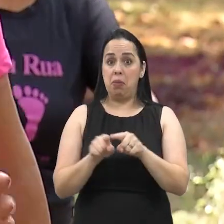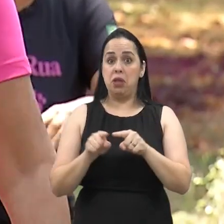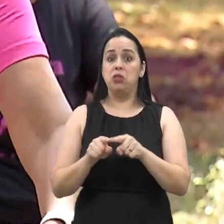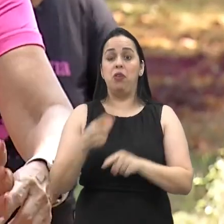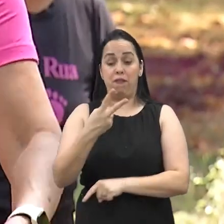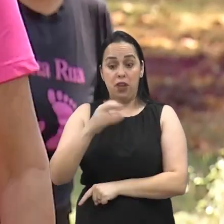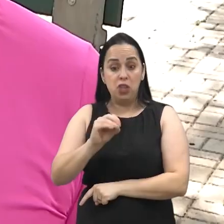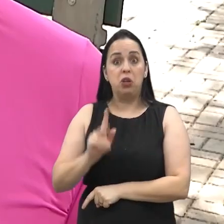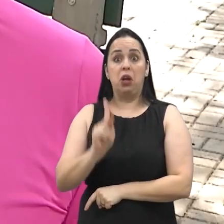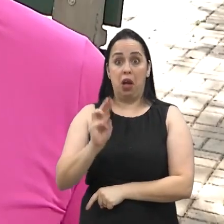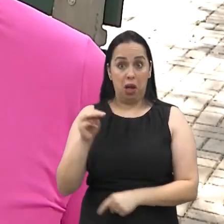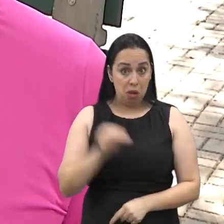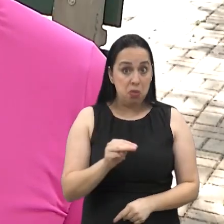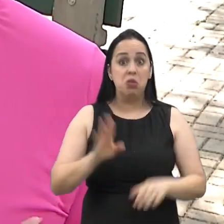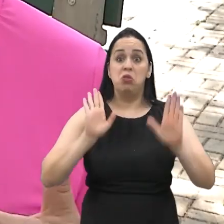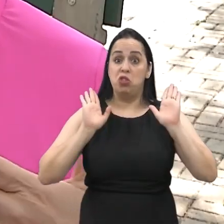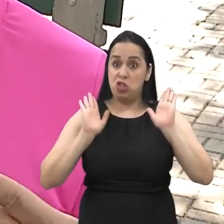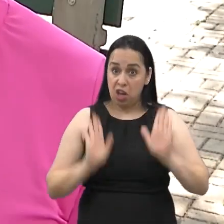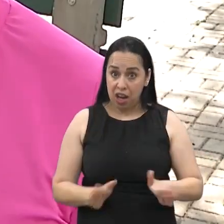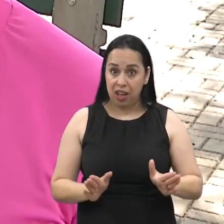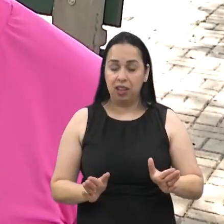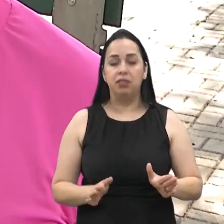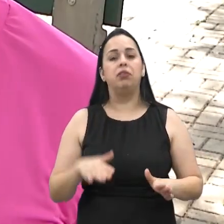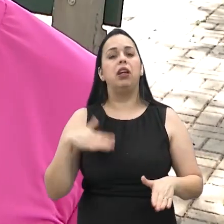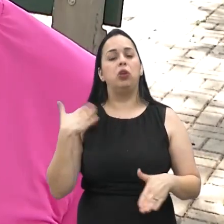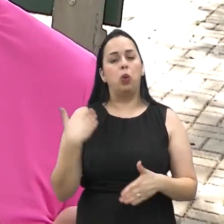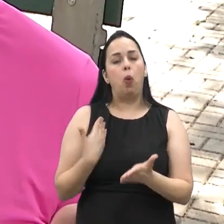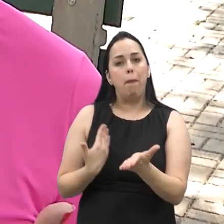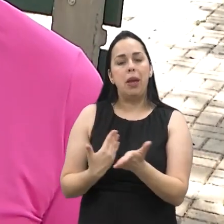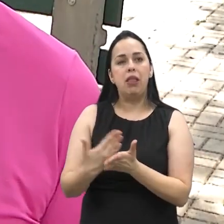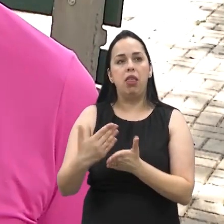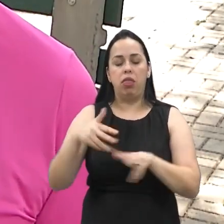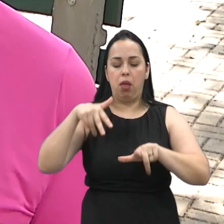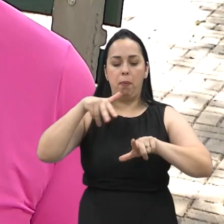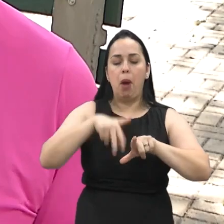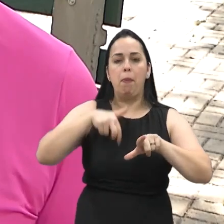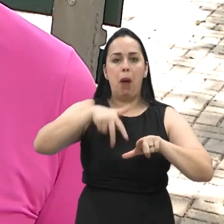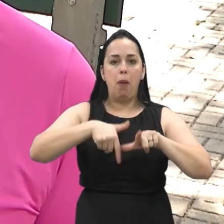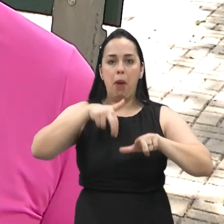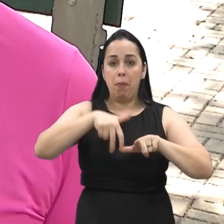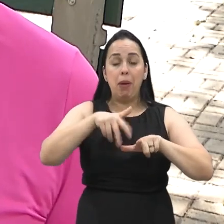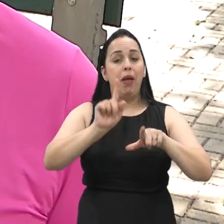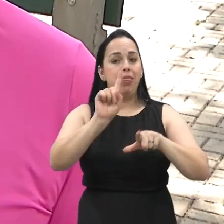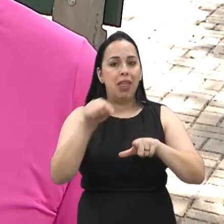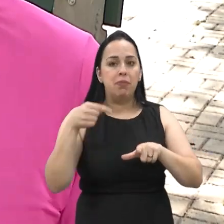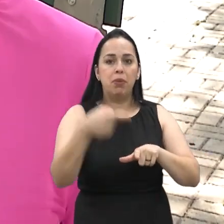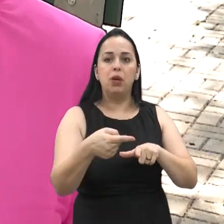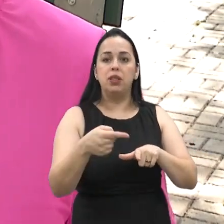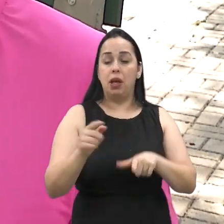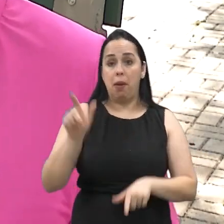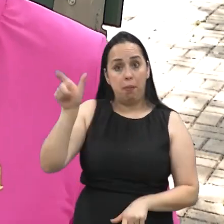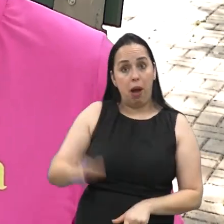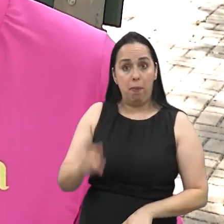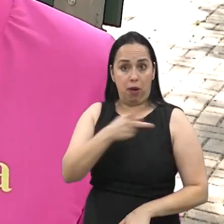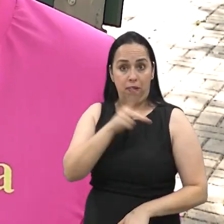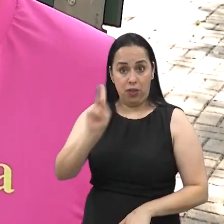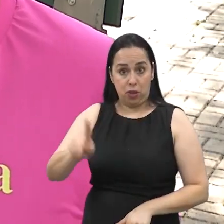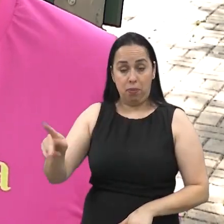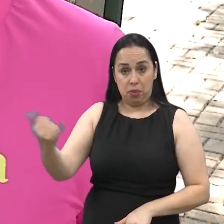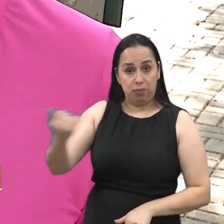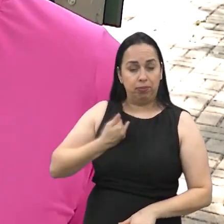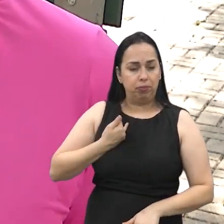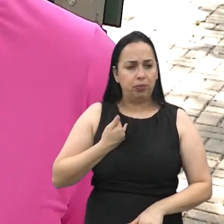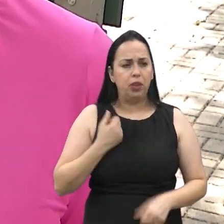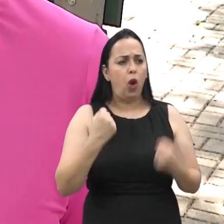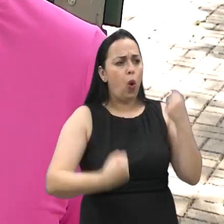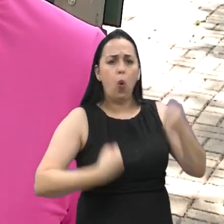uma maratona. Foi assim aos poucos, na esteira, caminhando, dando um trotinho, até que uma professora veio e falou para mim, por